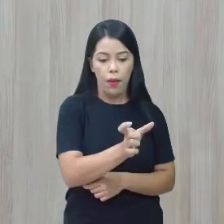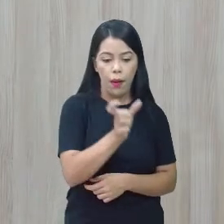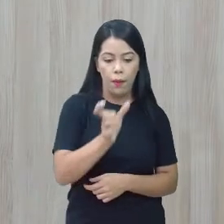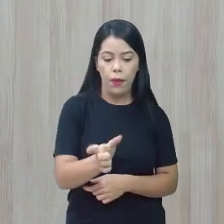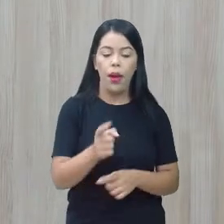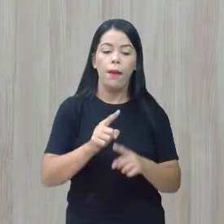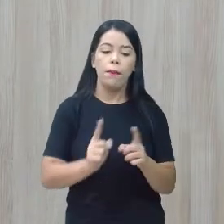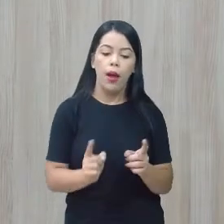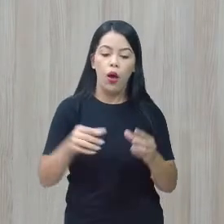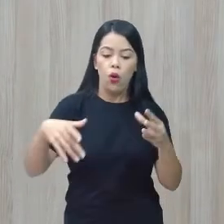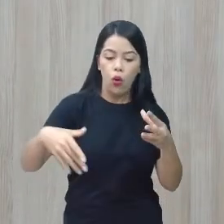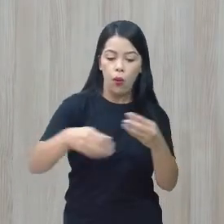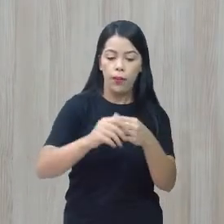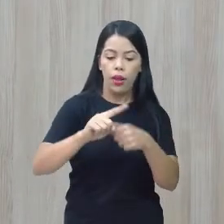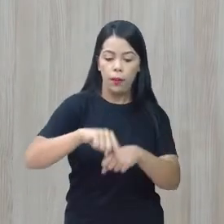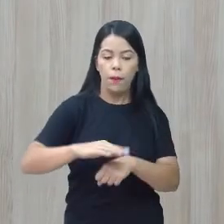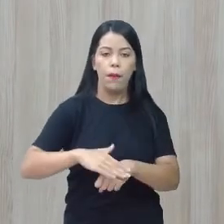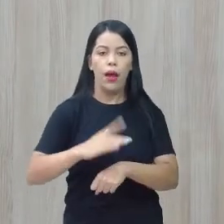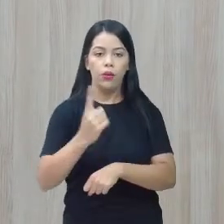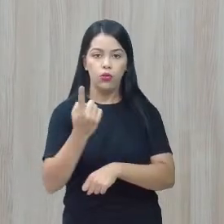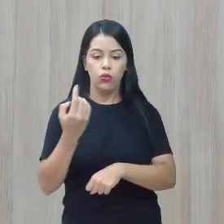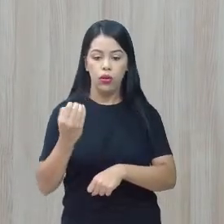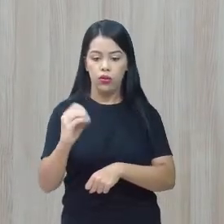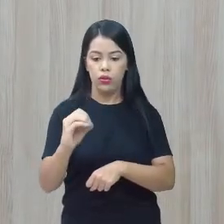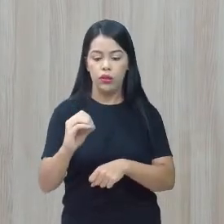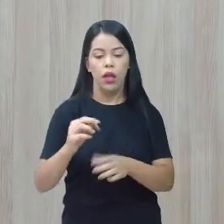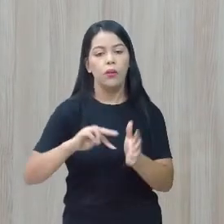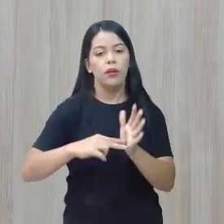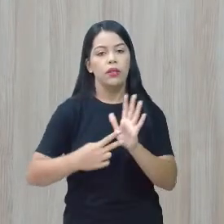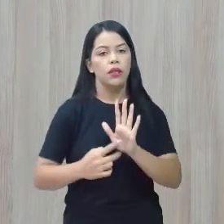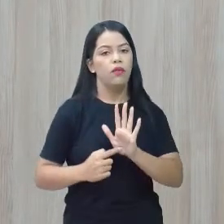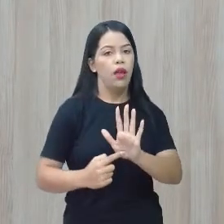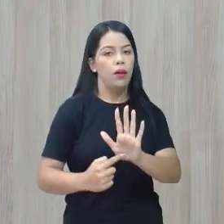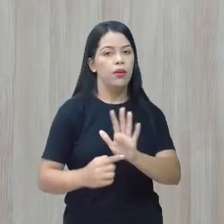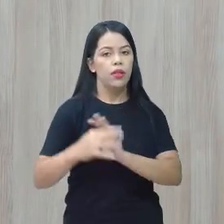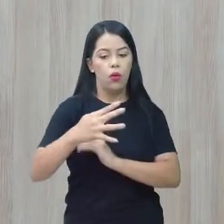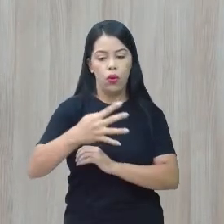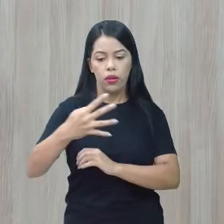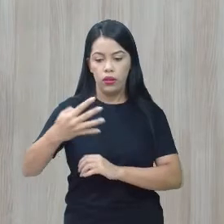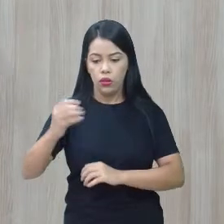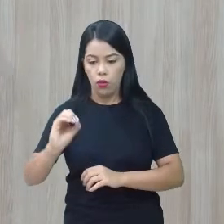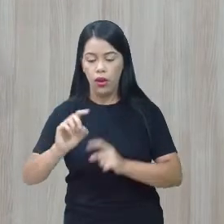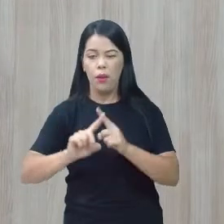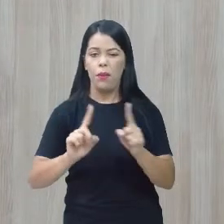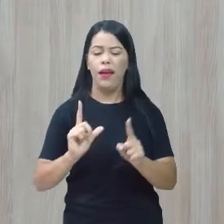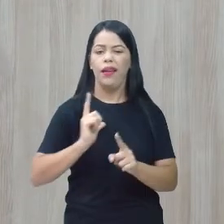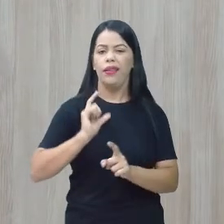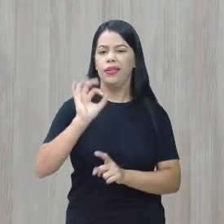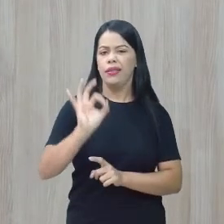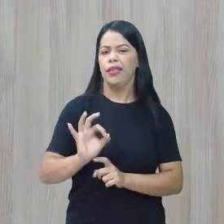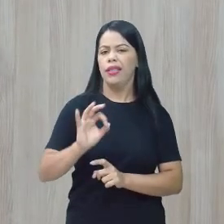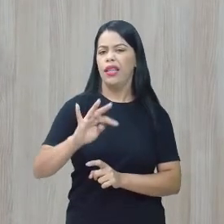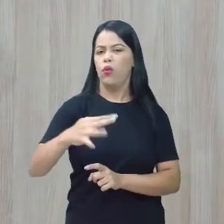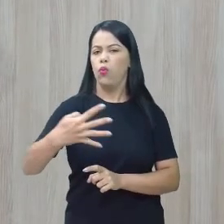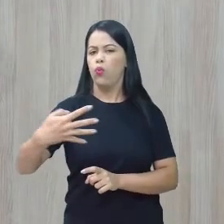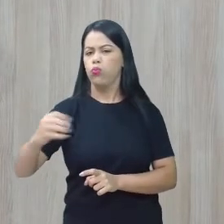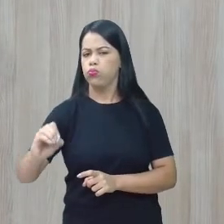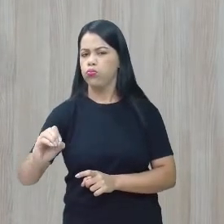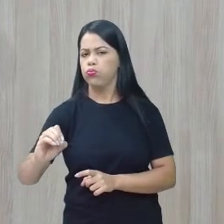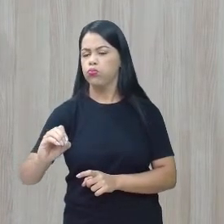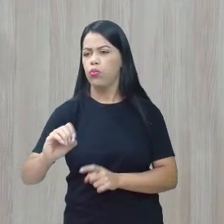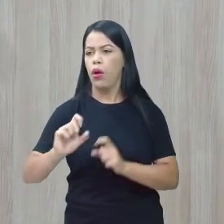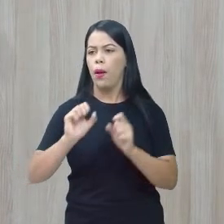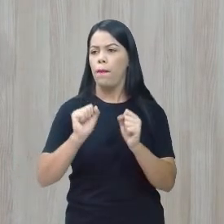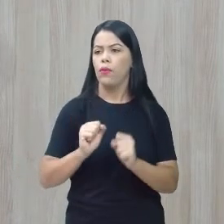sendo completada com mais uma, que seria o zero, para representar o 440. Mas eu tenho certeza que é 440. Podia